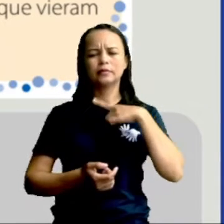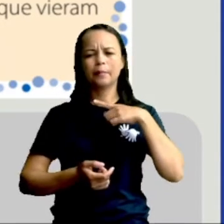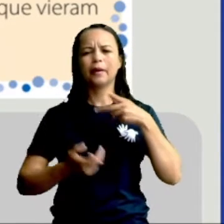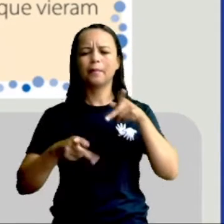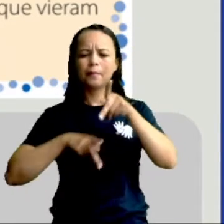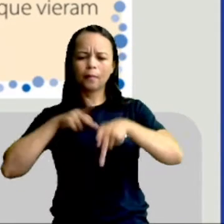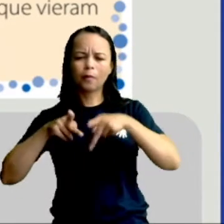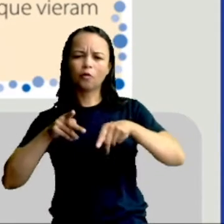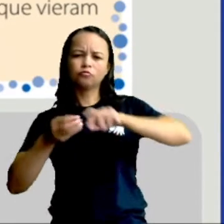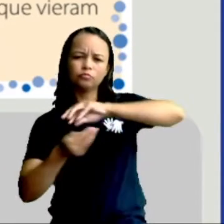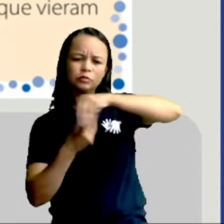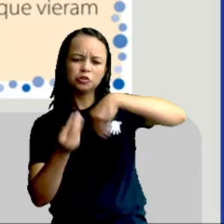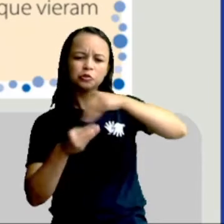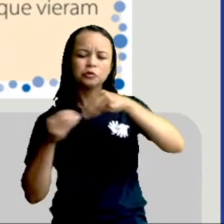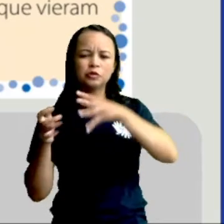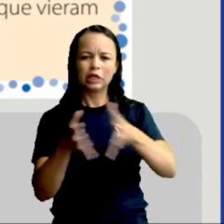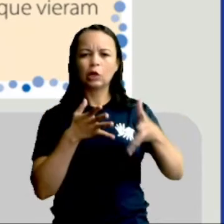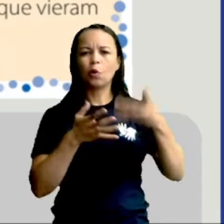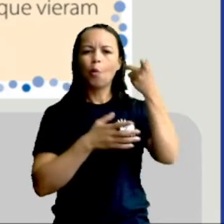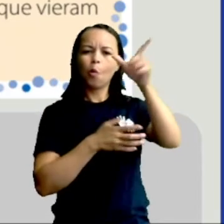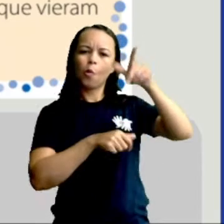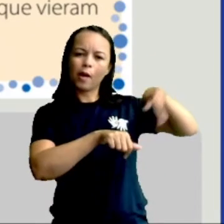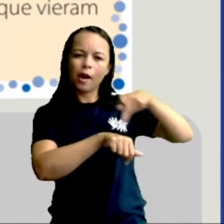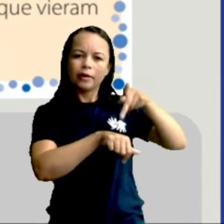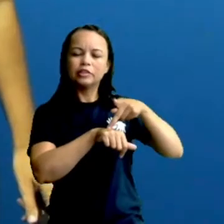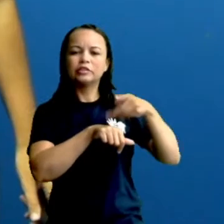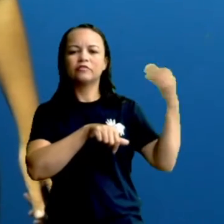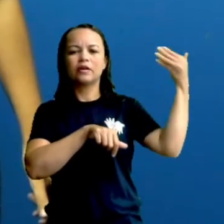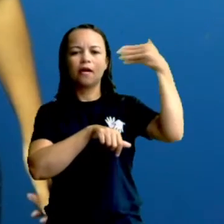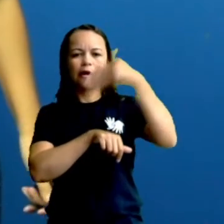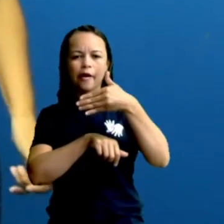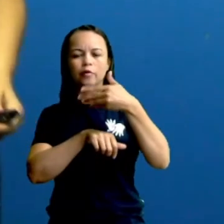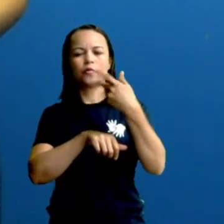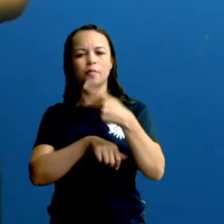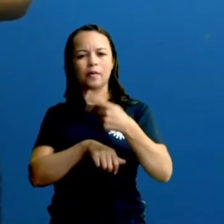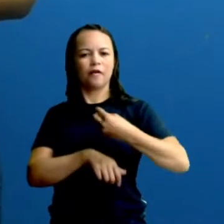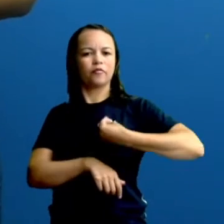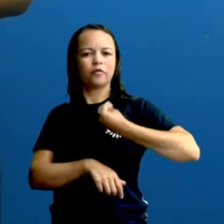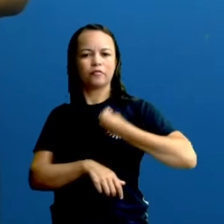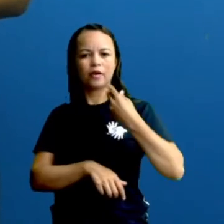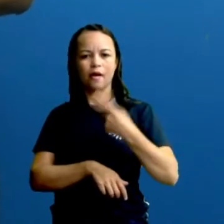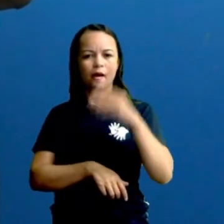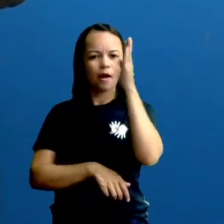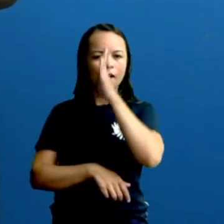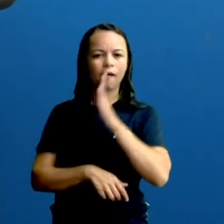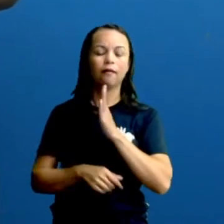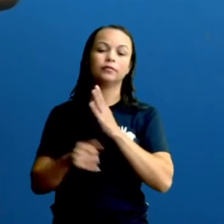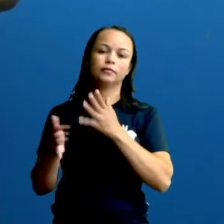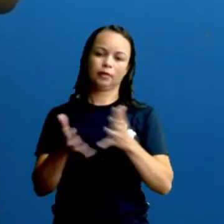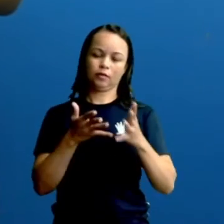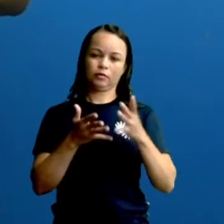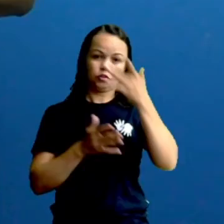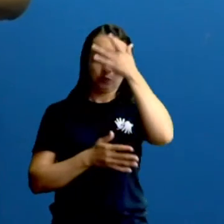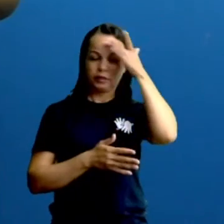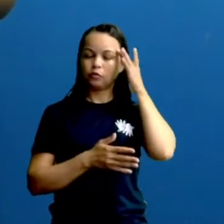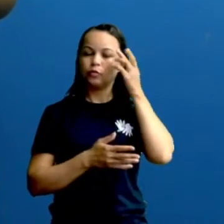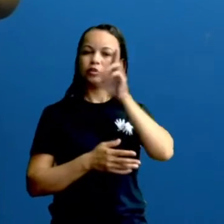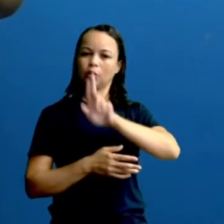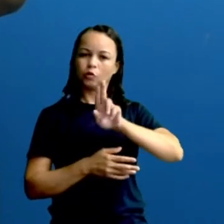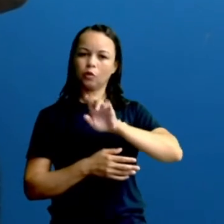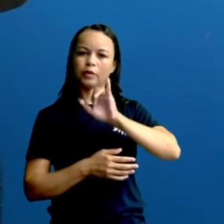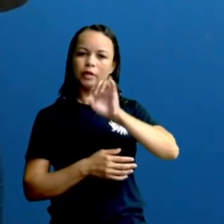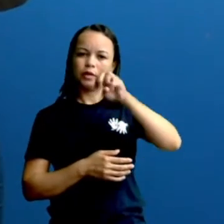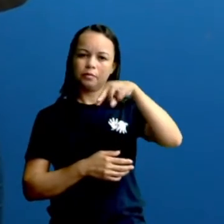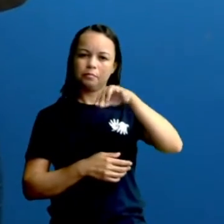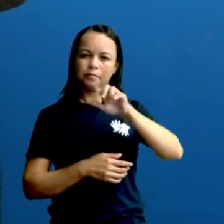outros países que vieram viver no Brasil. E aí, essas pessoas a gente chama de imigrantes, tá certo? Uma